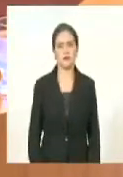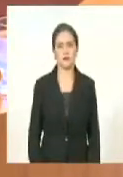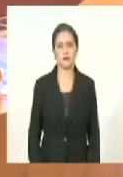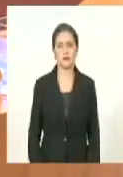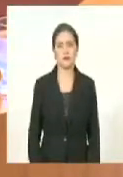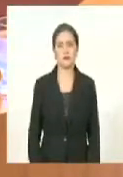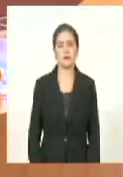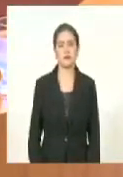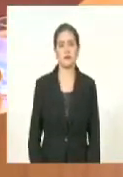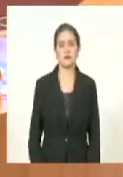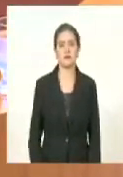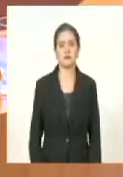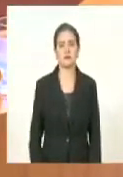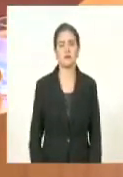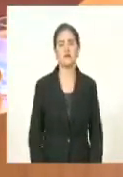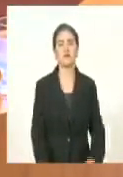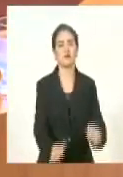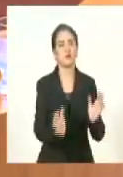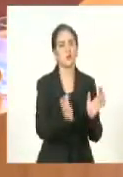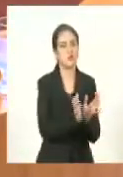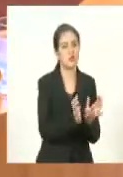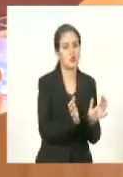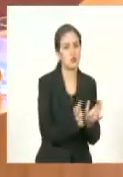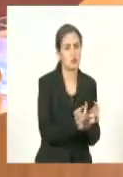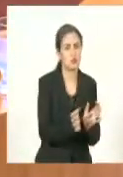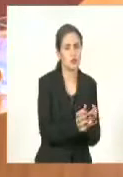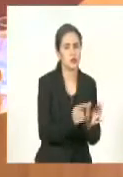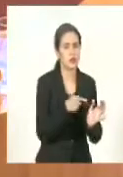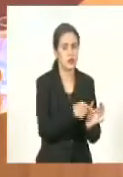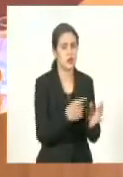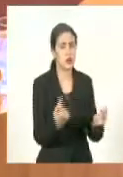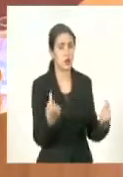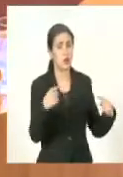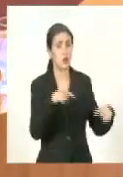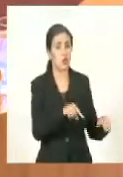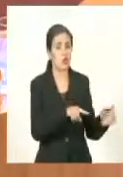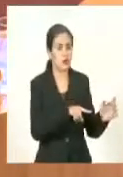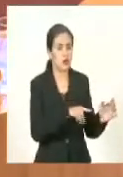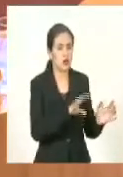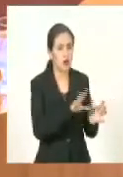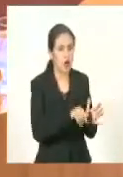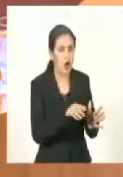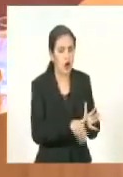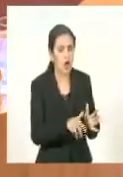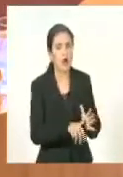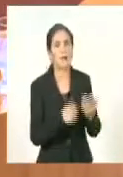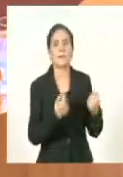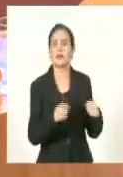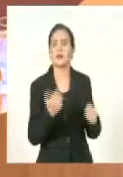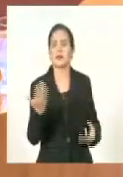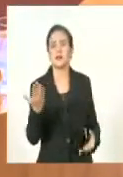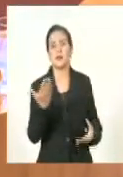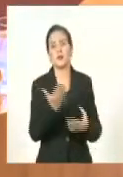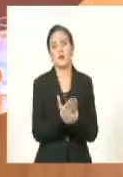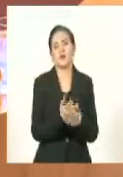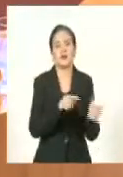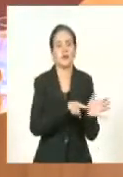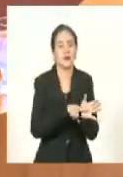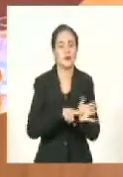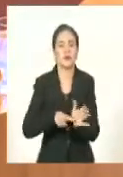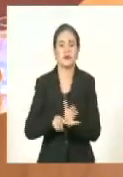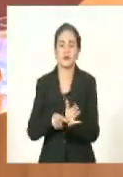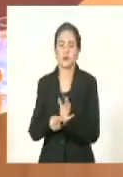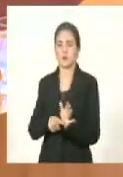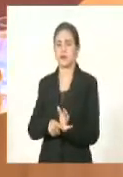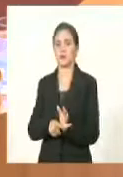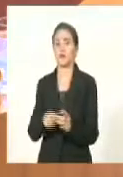de combate à corrupção tem que abrir processo para investigar. Uma deputada estadual do Maranhão veio a essa